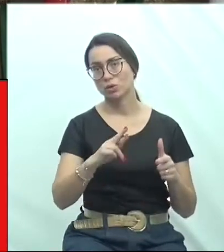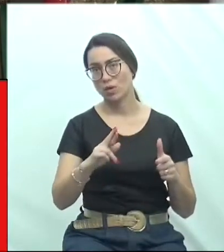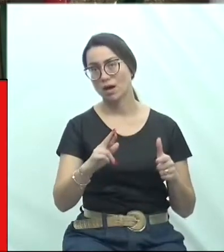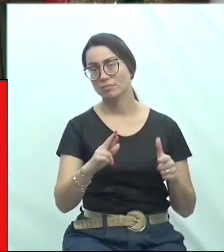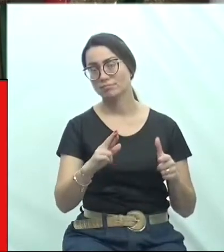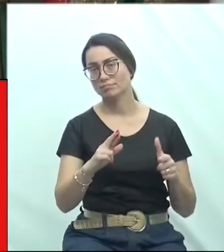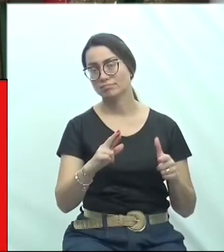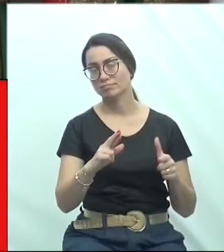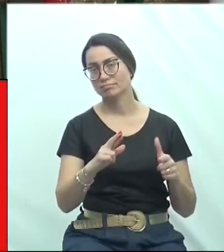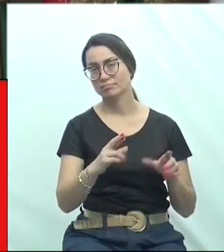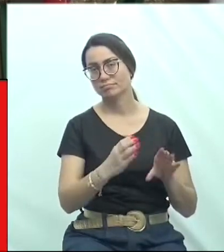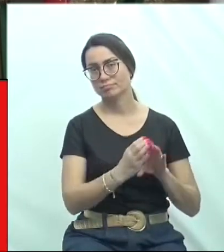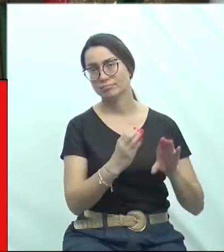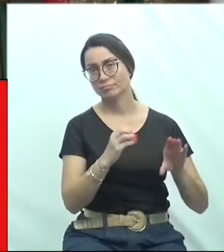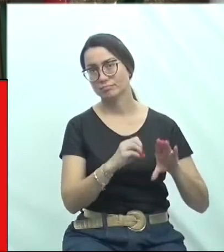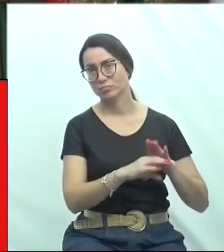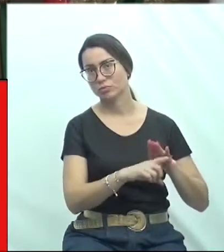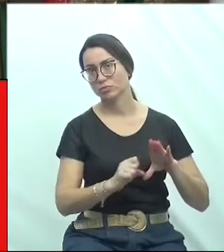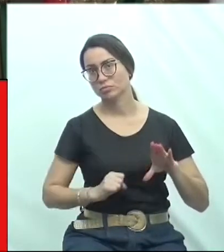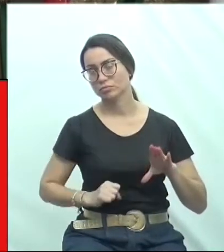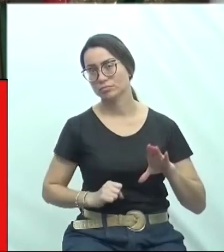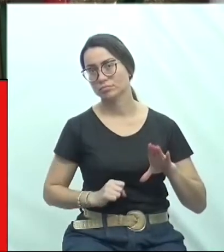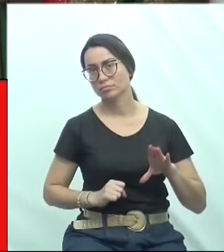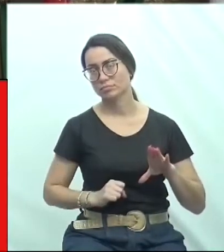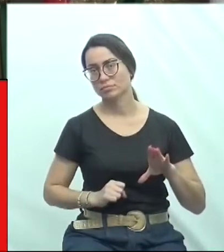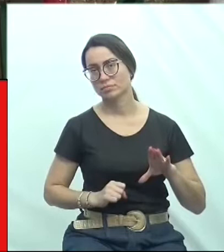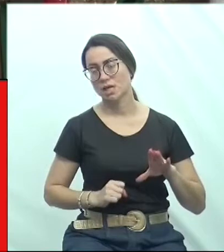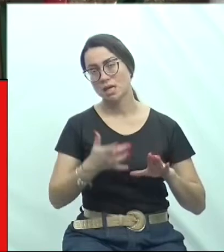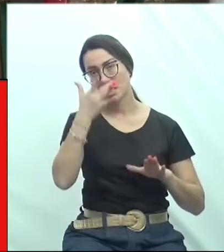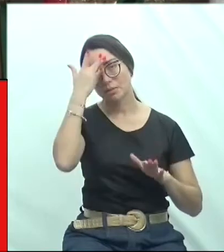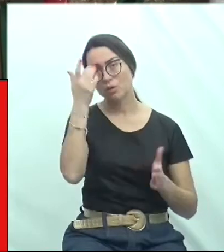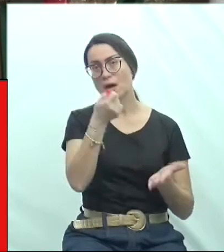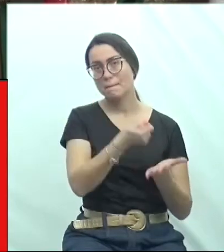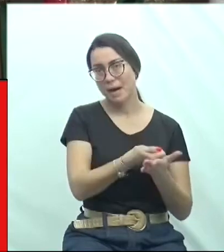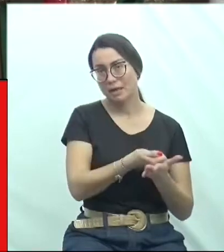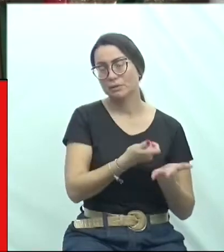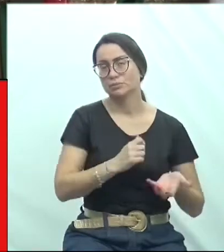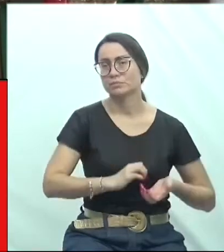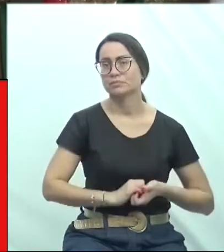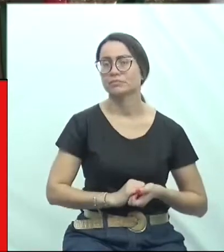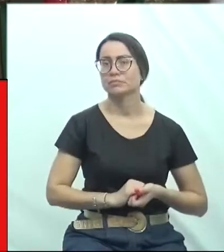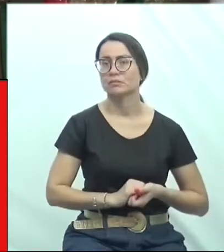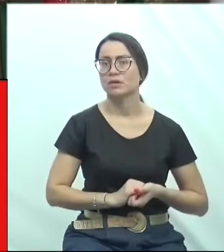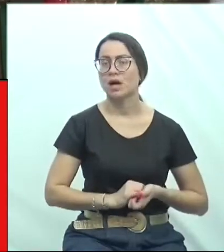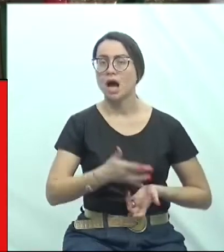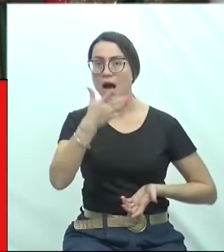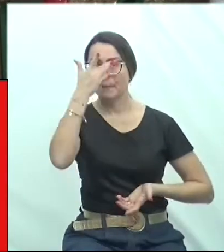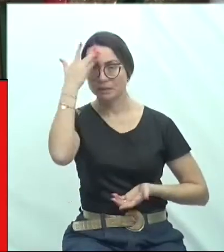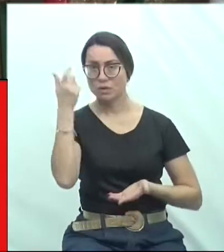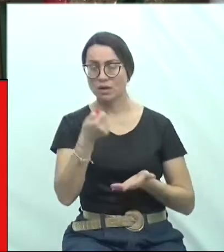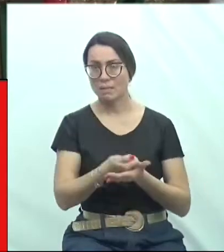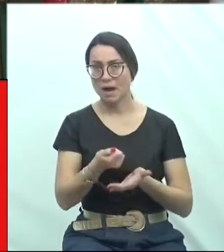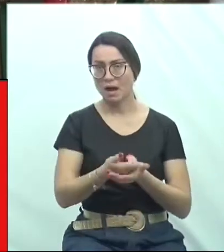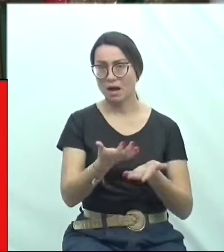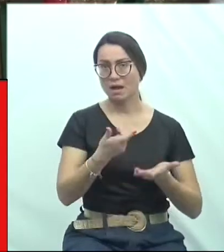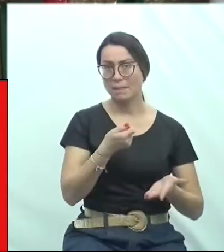isso é totalmente injusto, pagar por ar. Né? O consumidor paga, ele quer pagar por água, não por